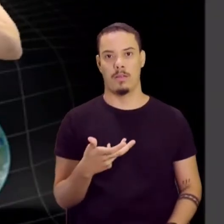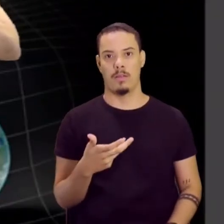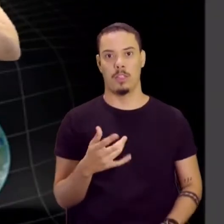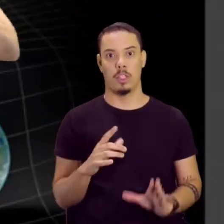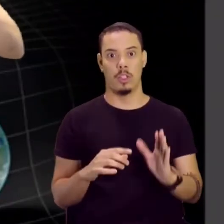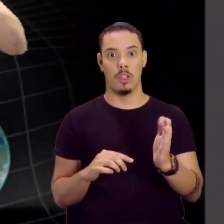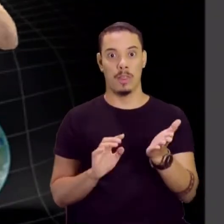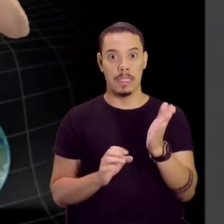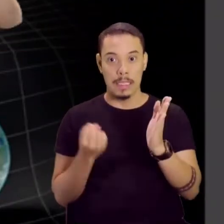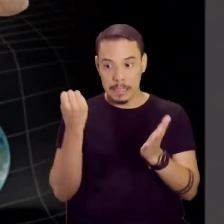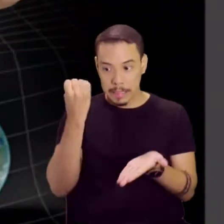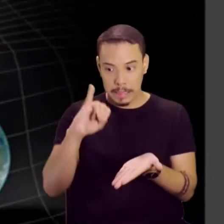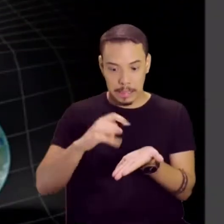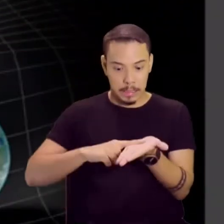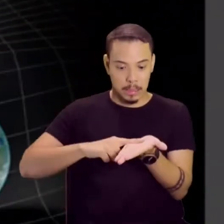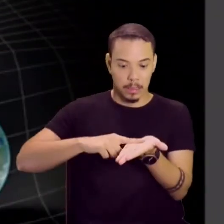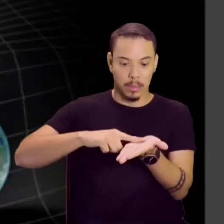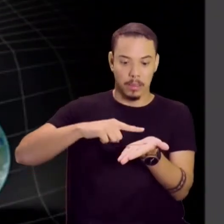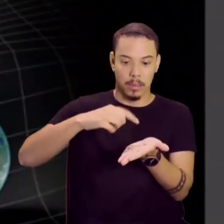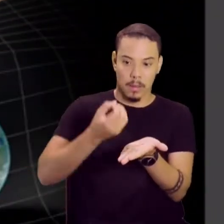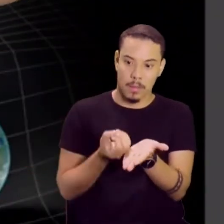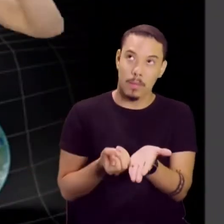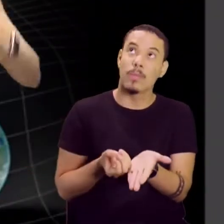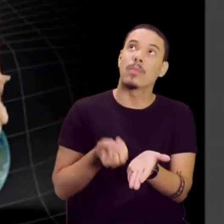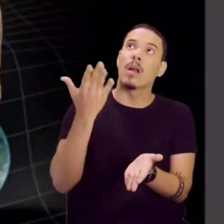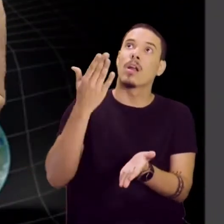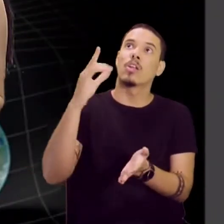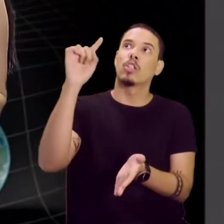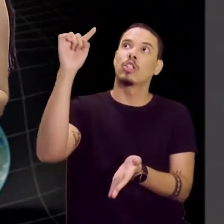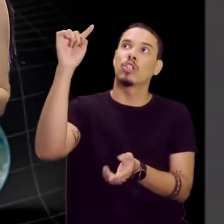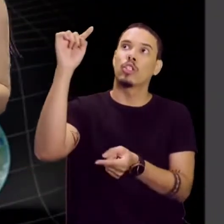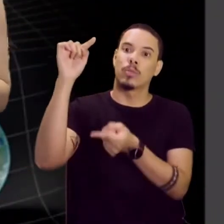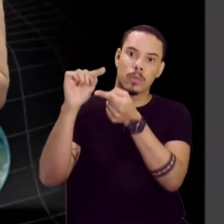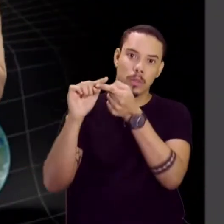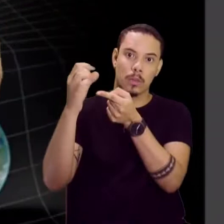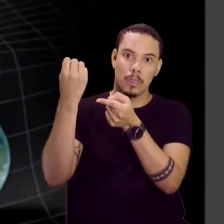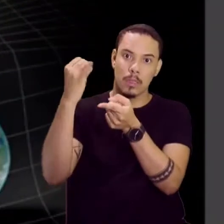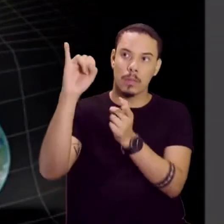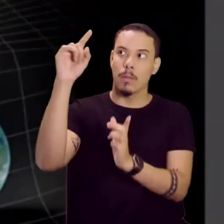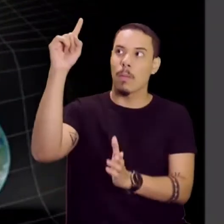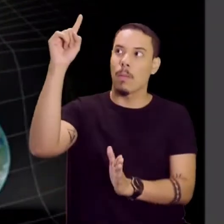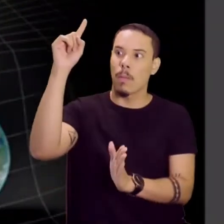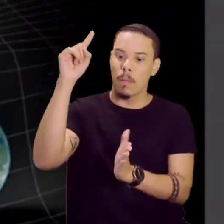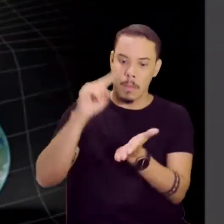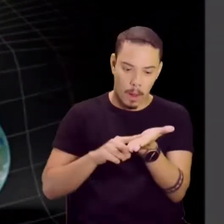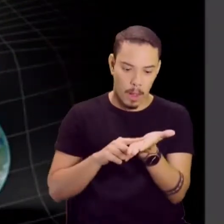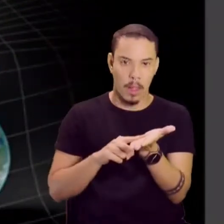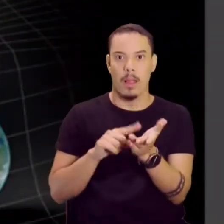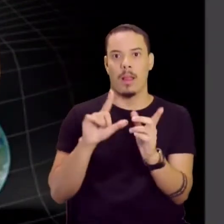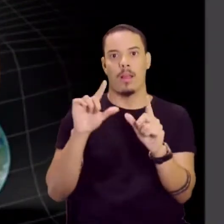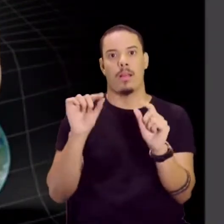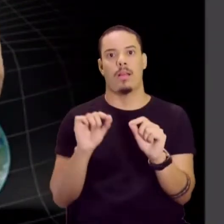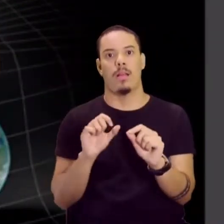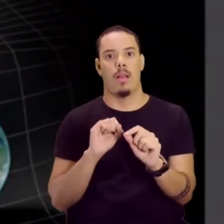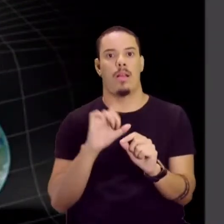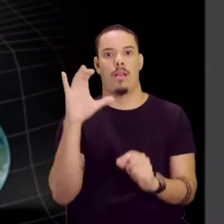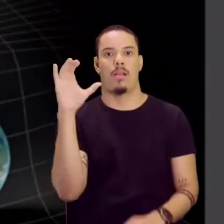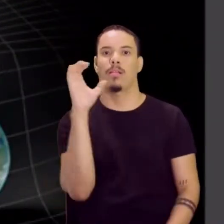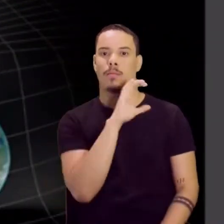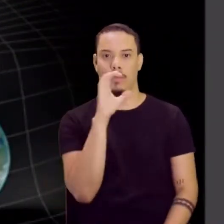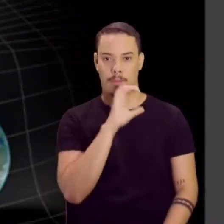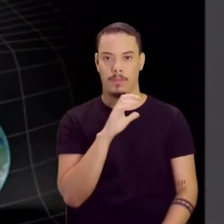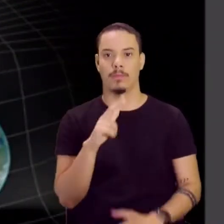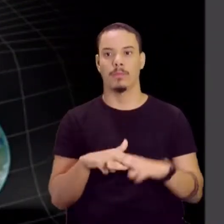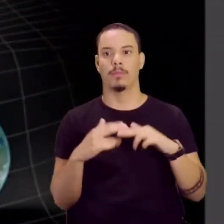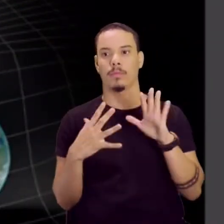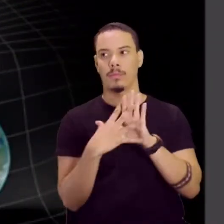Justamente. Movimento retardado, movimento Acelerado. acelerado. E tá, pessoal, ligado ao aumento e diminuição do módulo